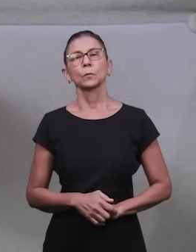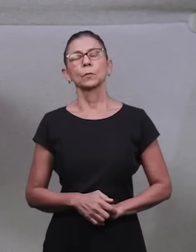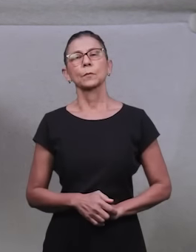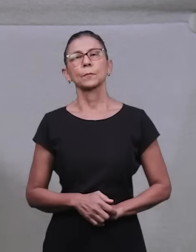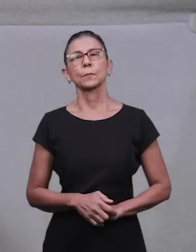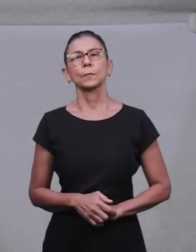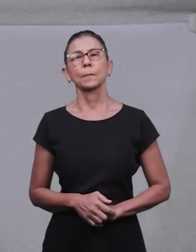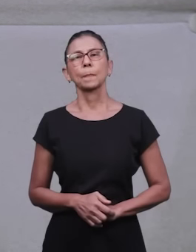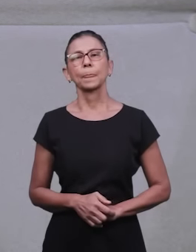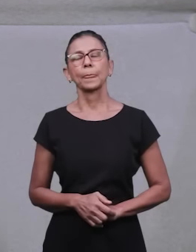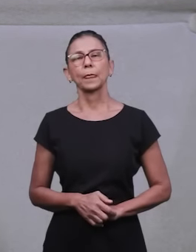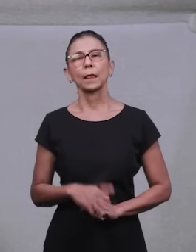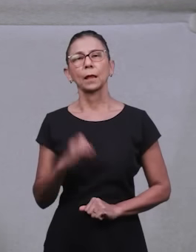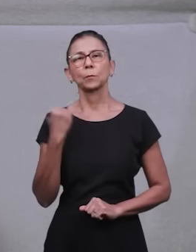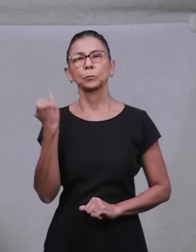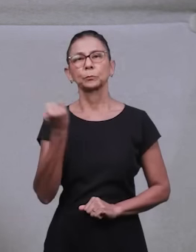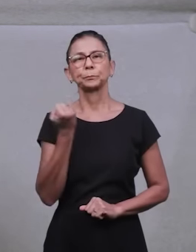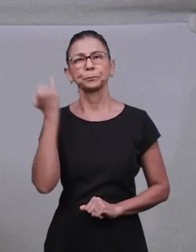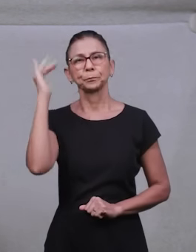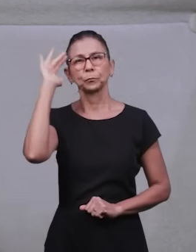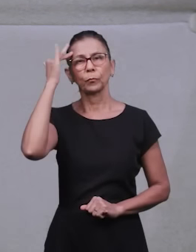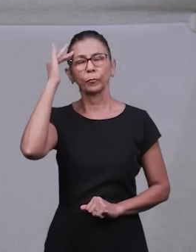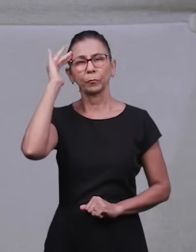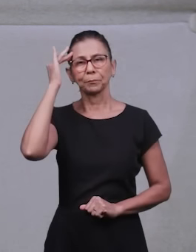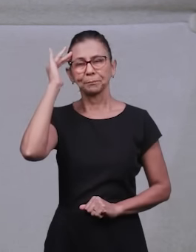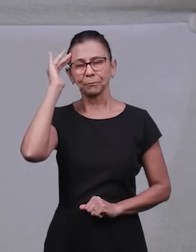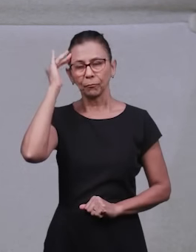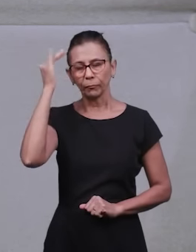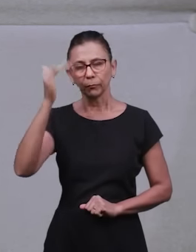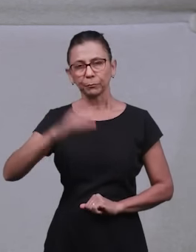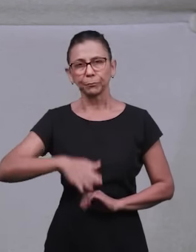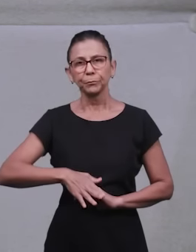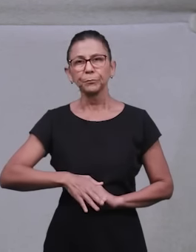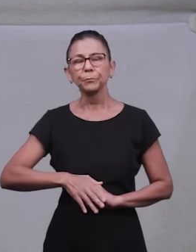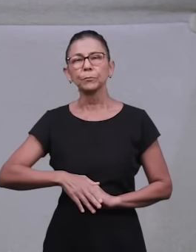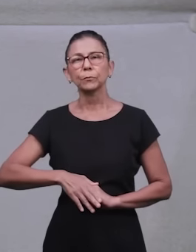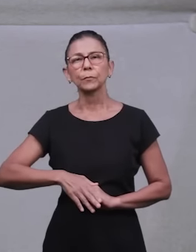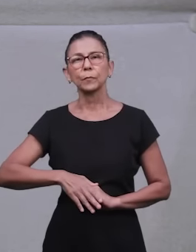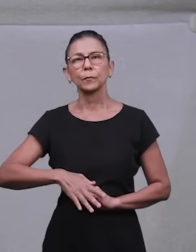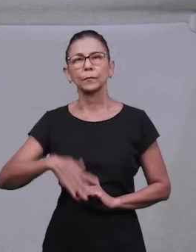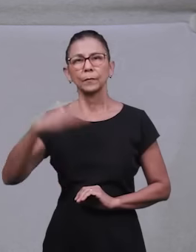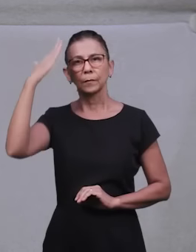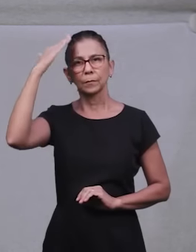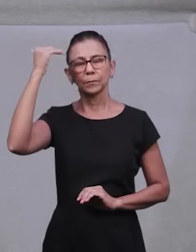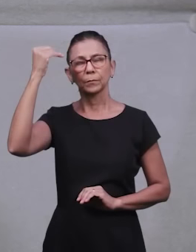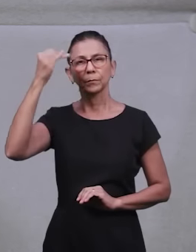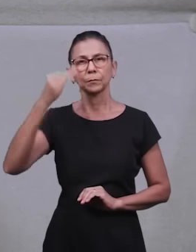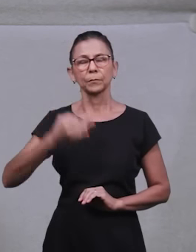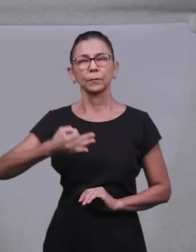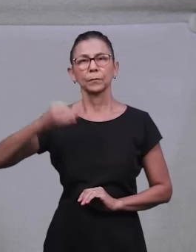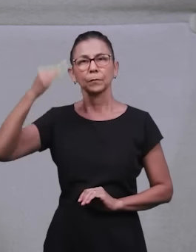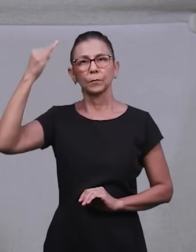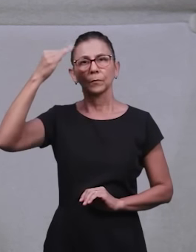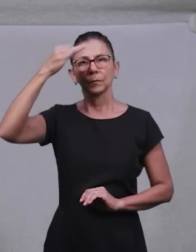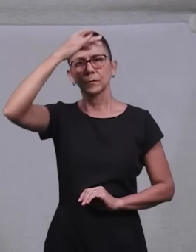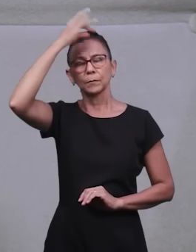e é a hora do discernimento de espíritos, que é um dos dons que estão lá na carta de Paulo aos